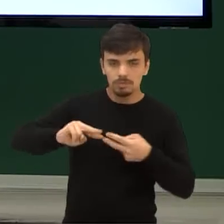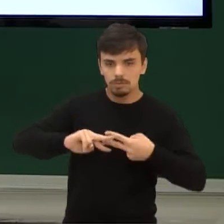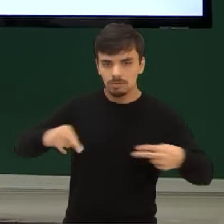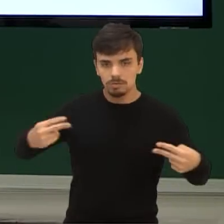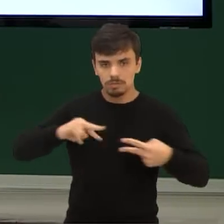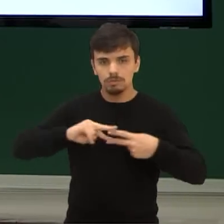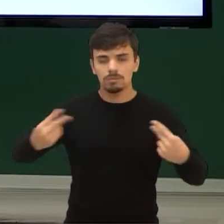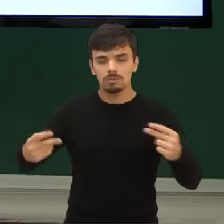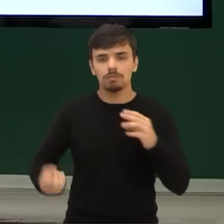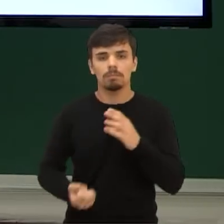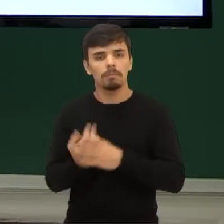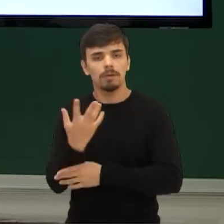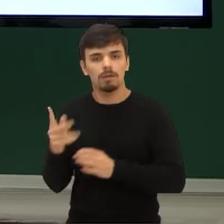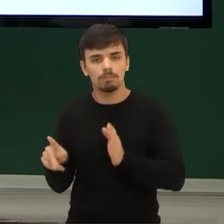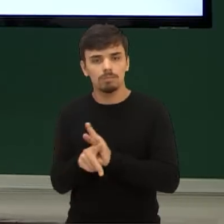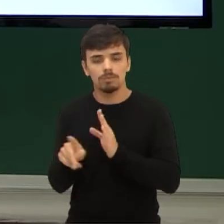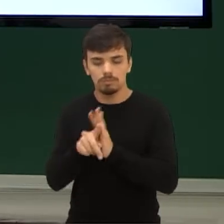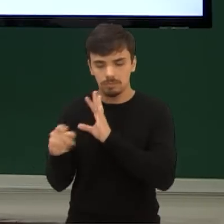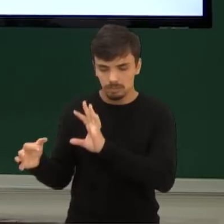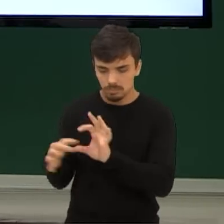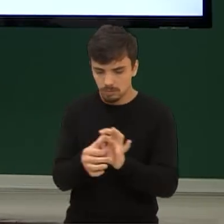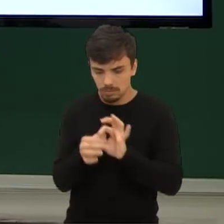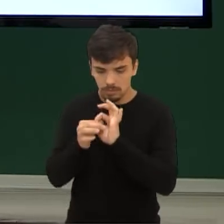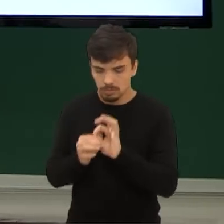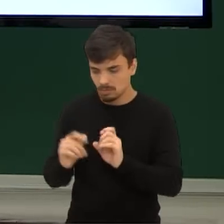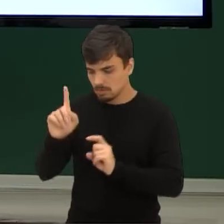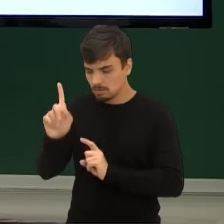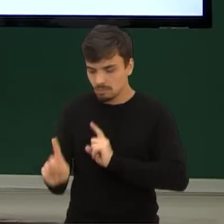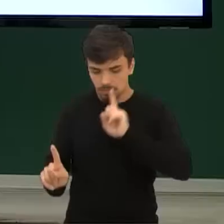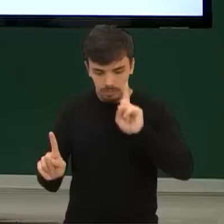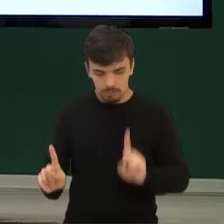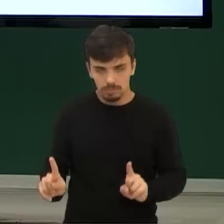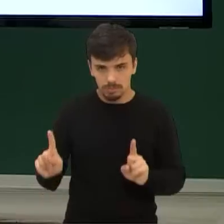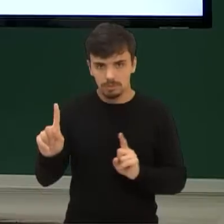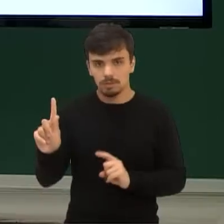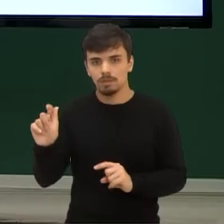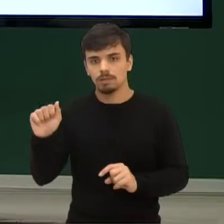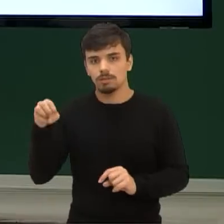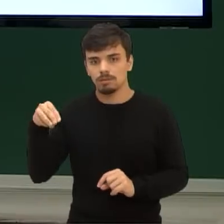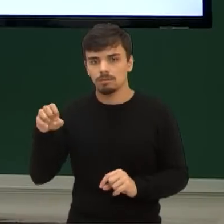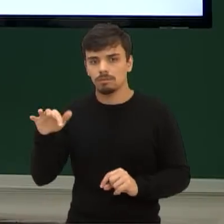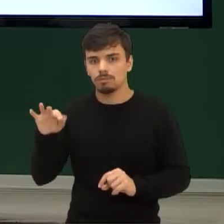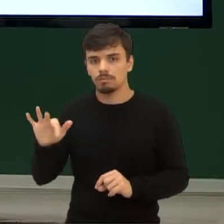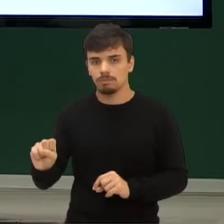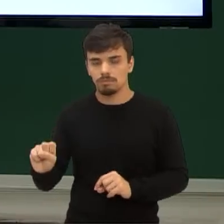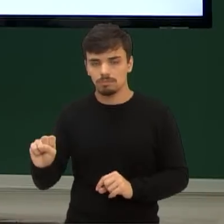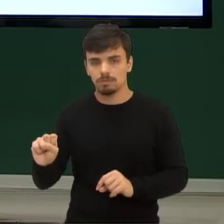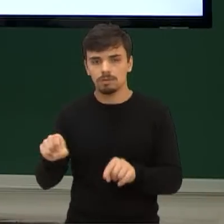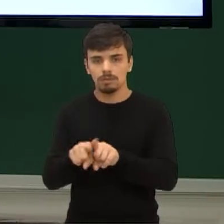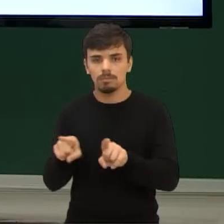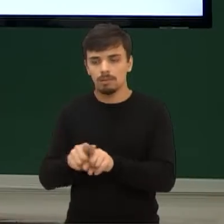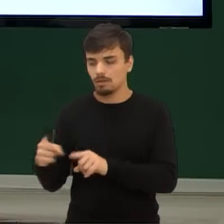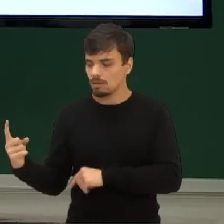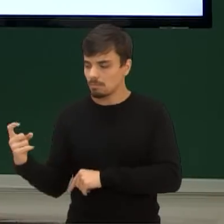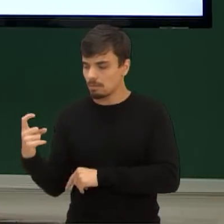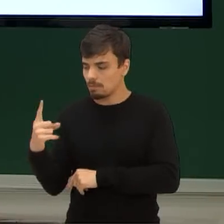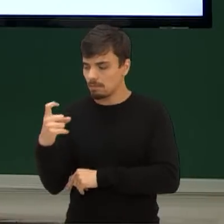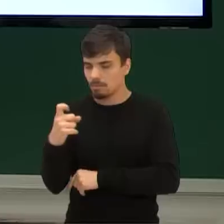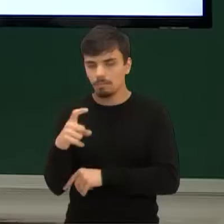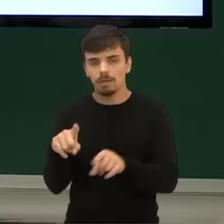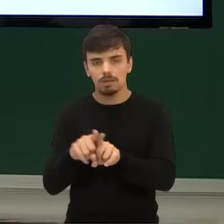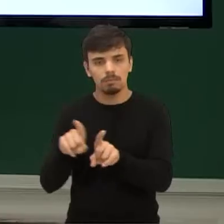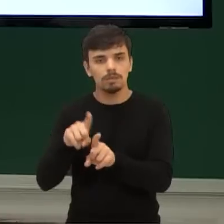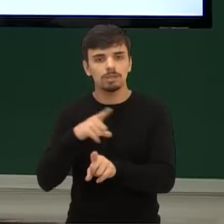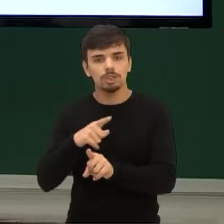né, originada através da união de dois gametas. Então, o espermatozoide do nosso pai tinha lá uma